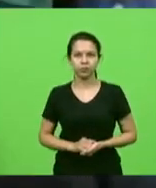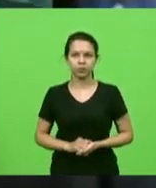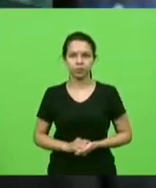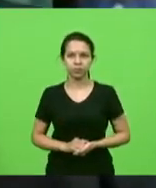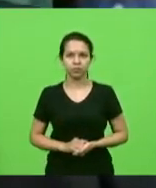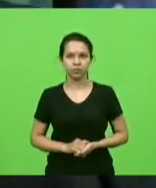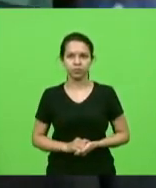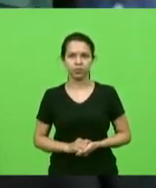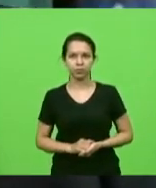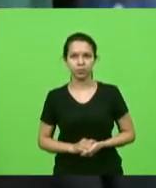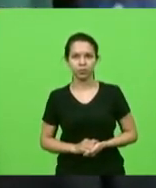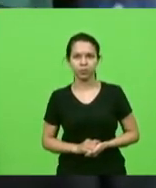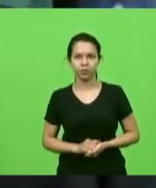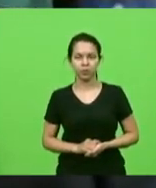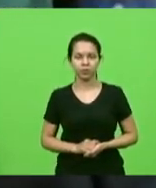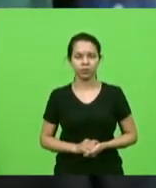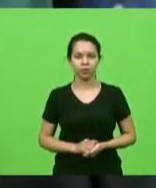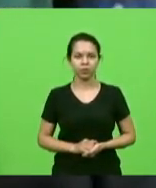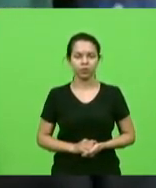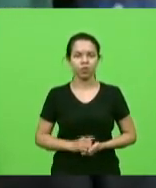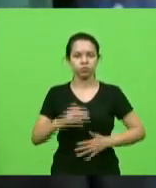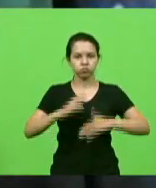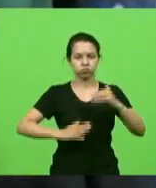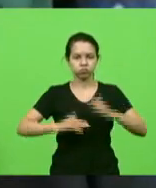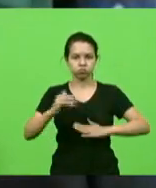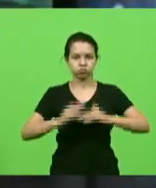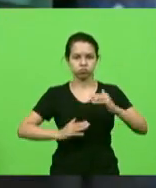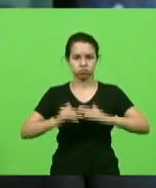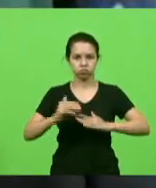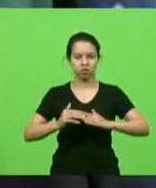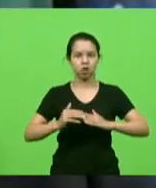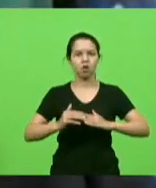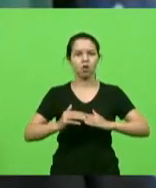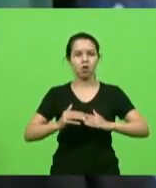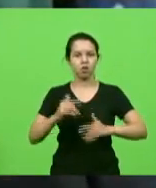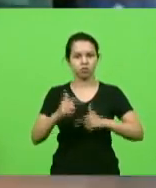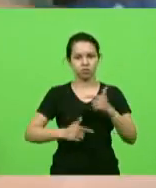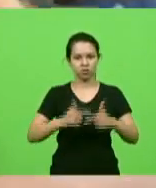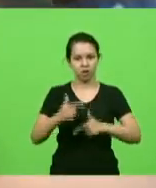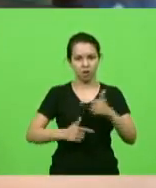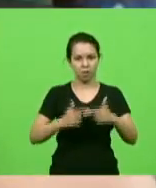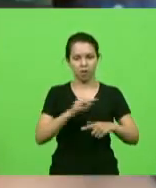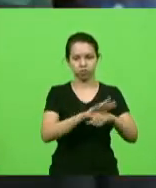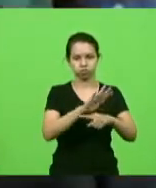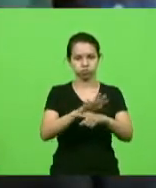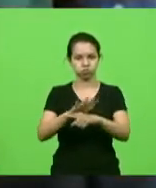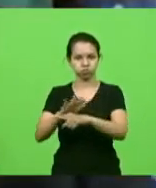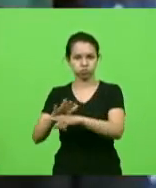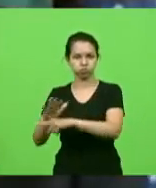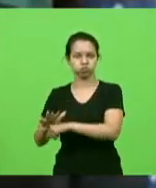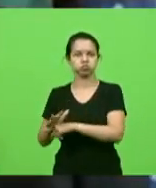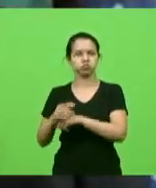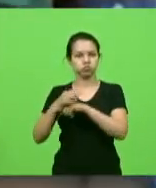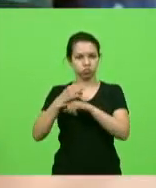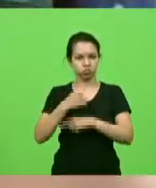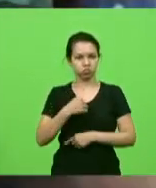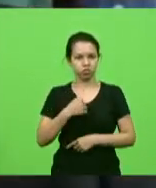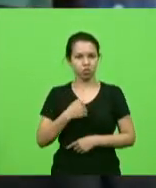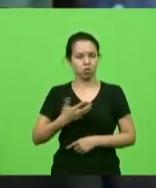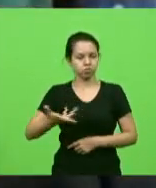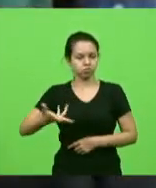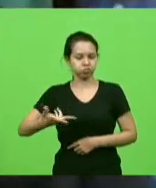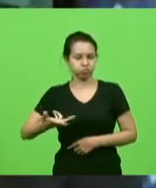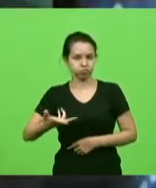e a eficiência na entrega dos serviços Será nossa bandeira queremos de fato ser as